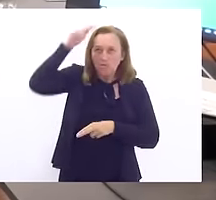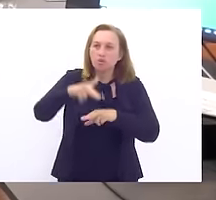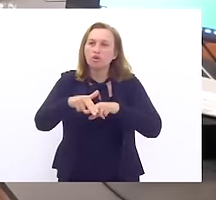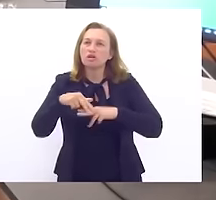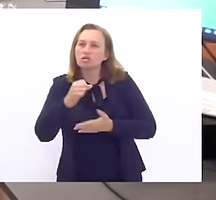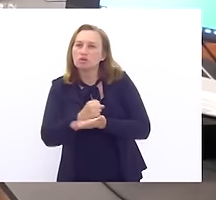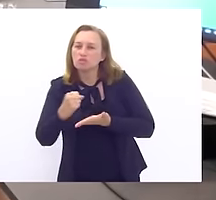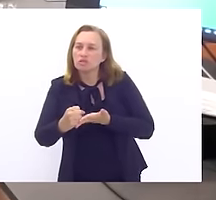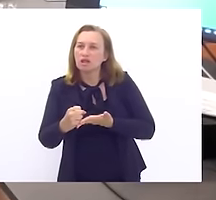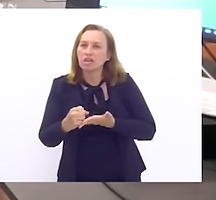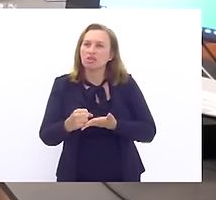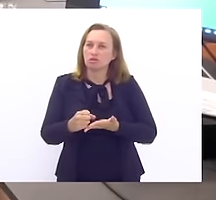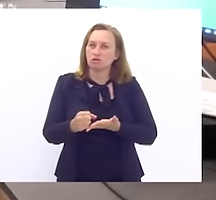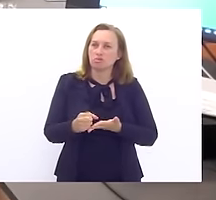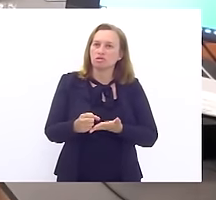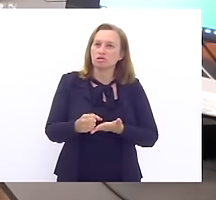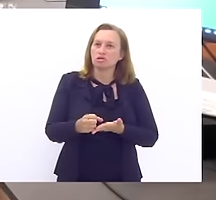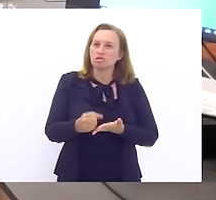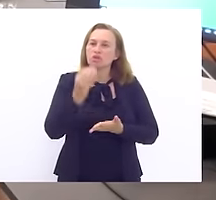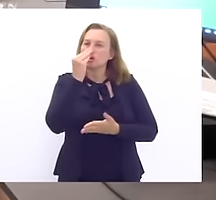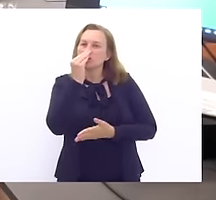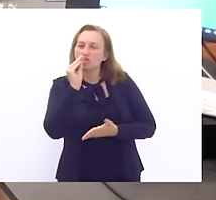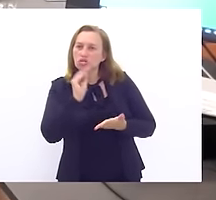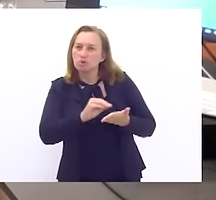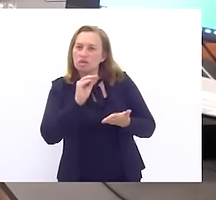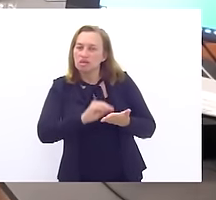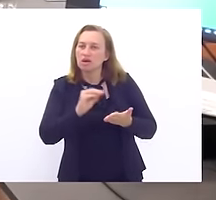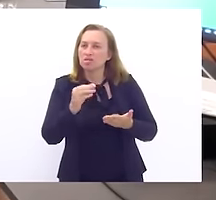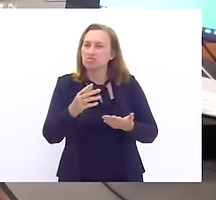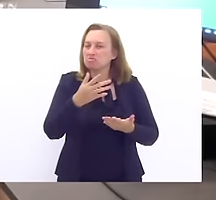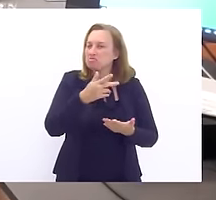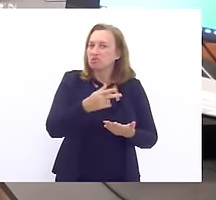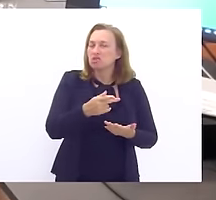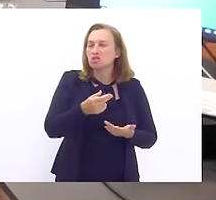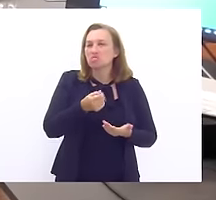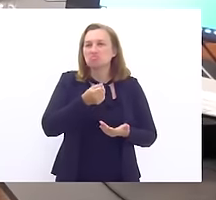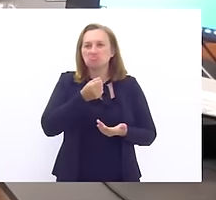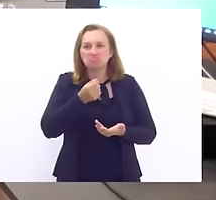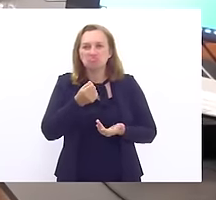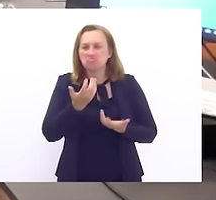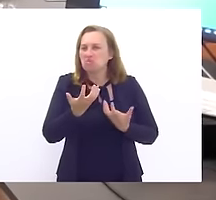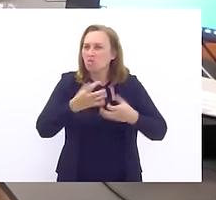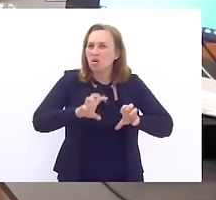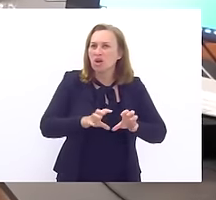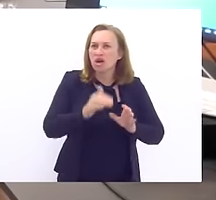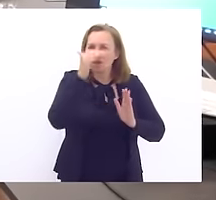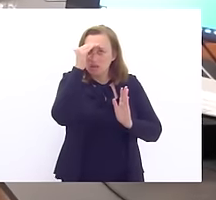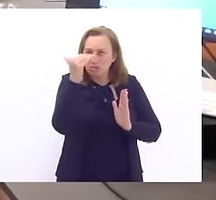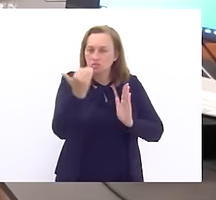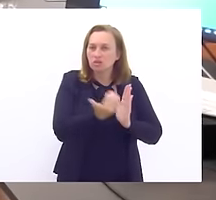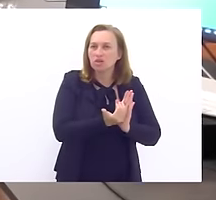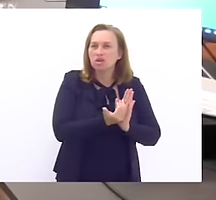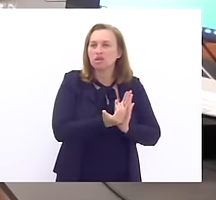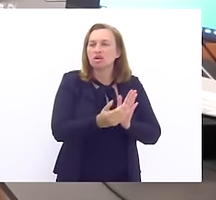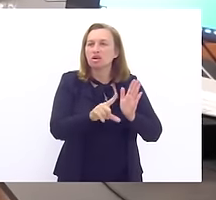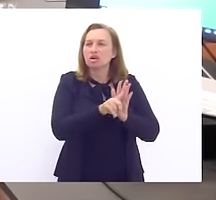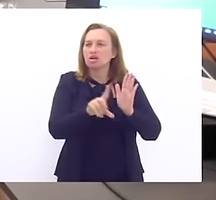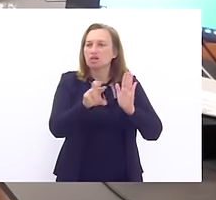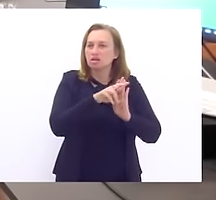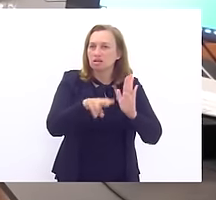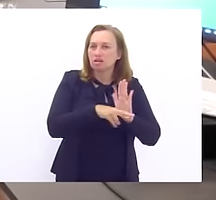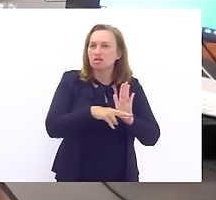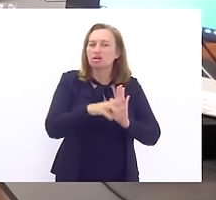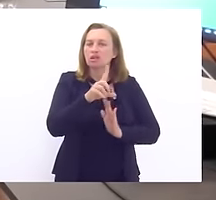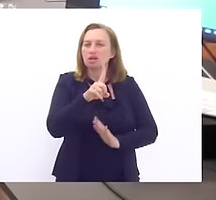porque ninguém quer respeitar as leis ninguém quer respeitar as normas então peço que mais uma vez as palavras do presidente que toma